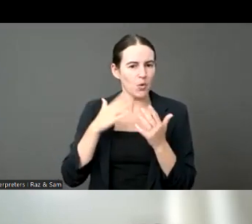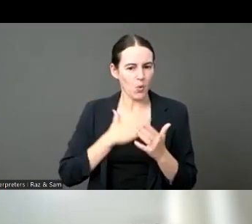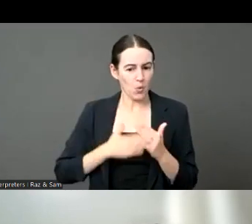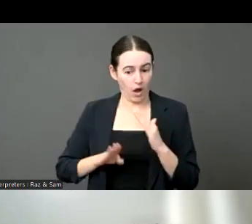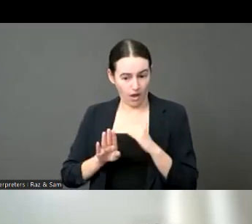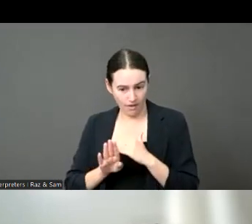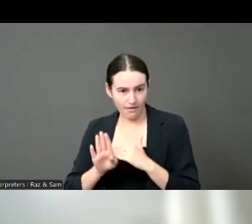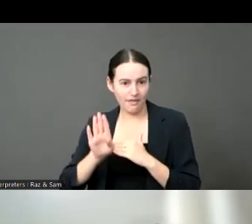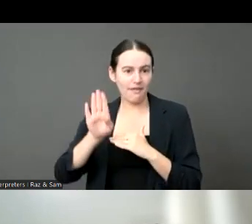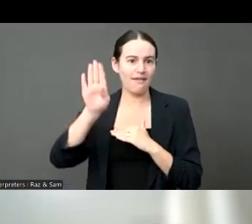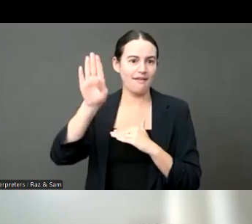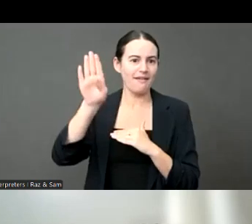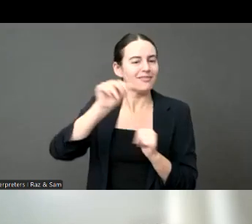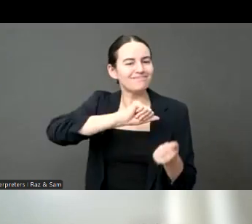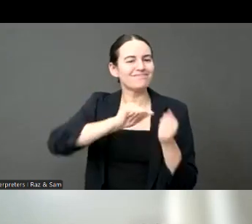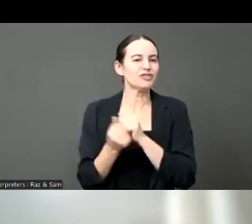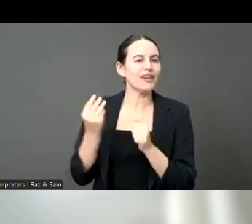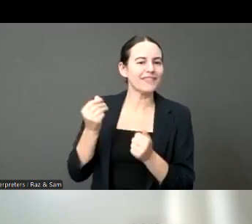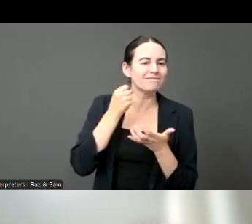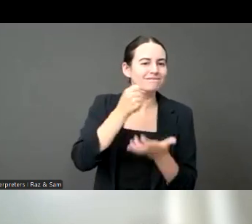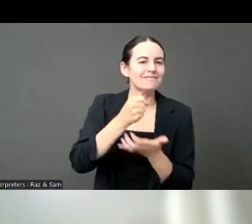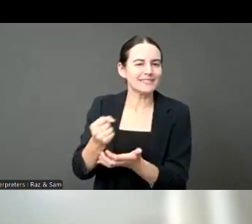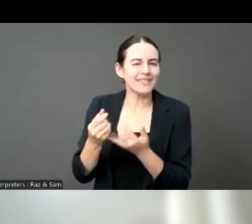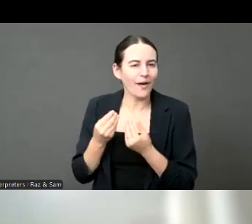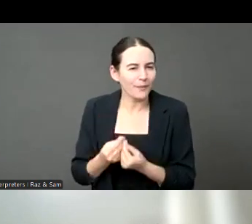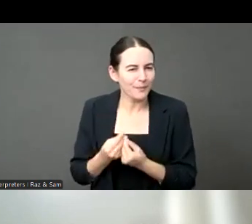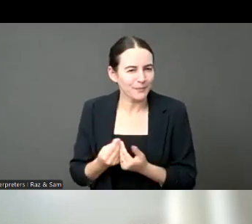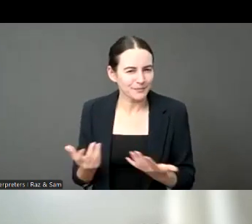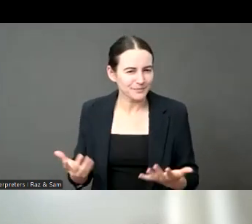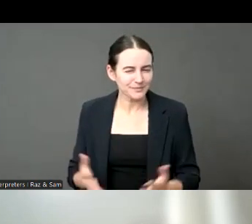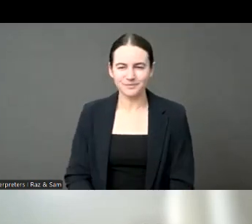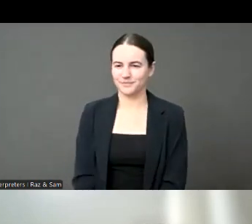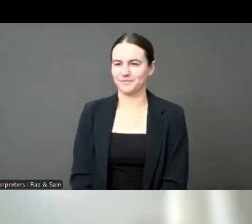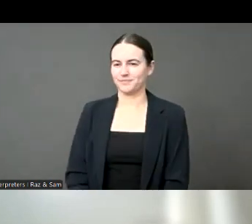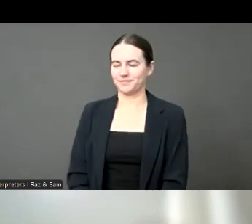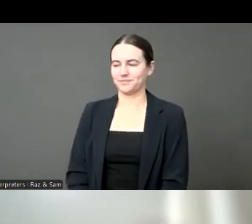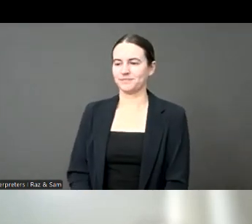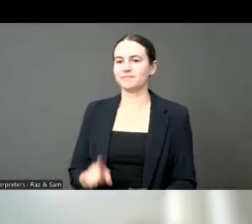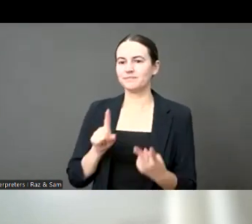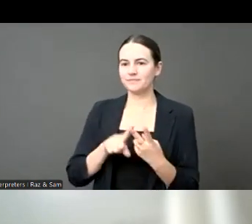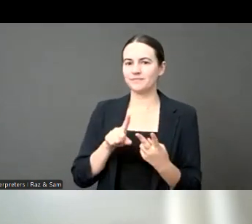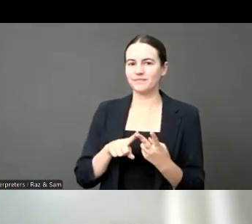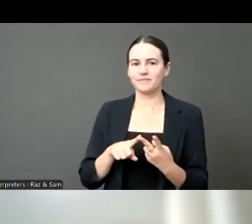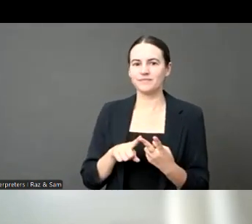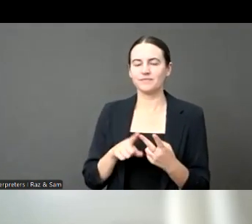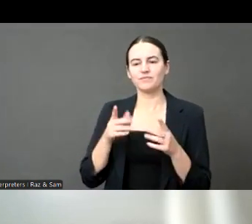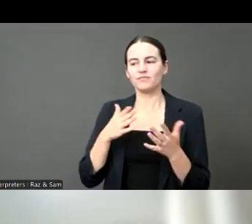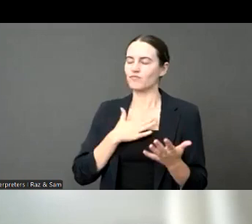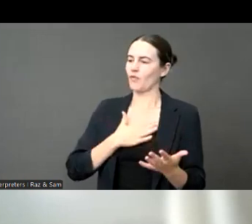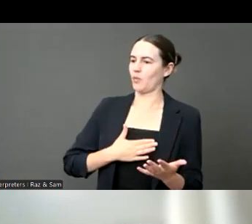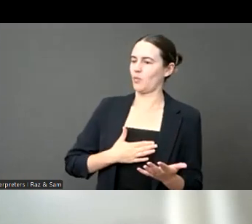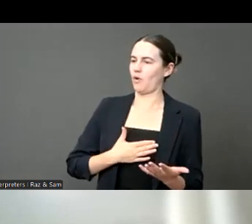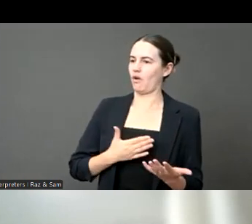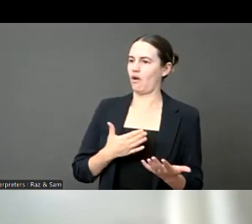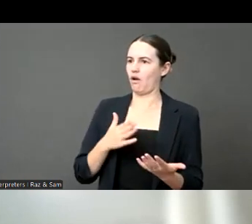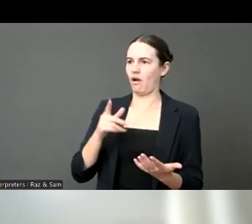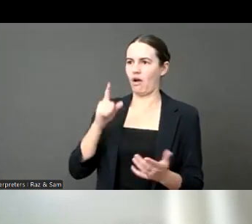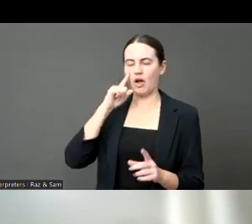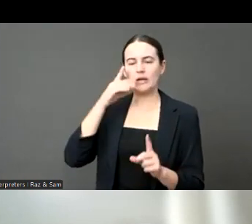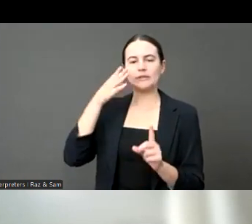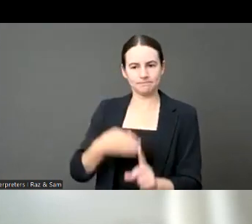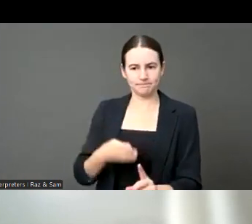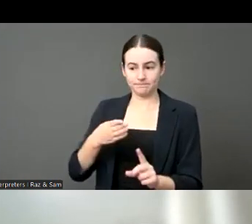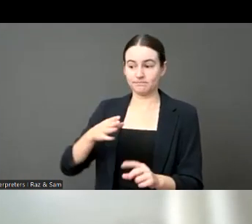coisas. Não devemos estar surpresos que as pessoas queiram realmente mudar a maneira de fazer as coisas. E, em